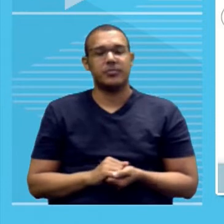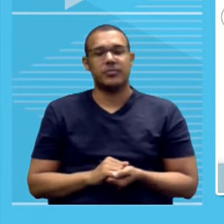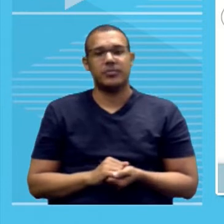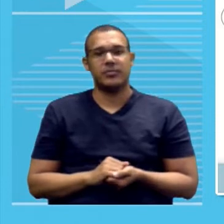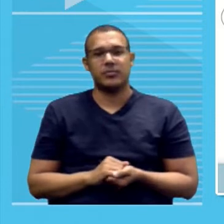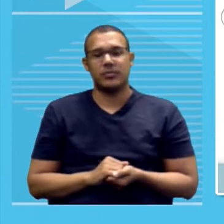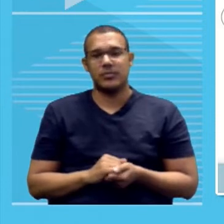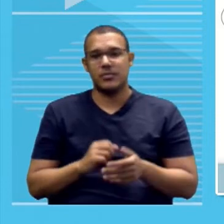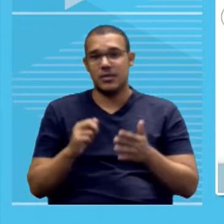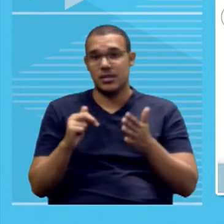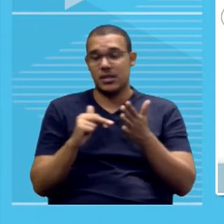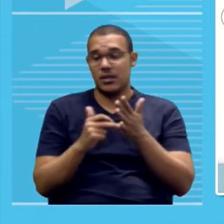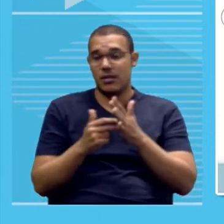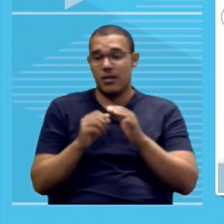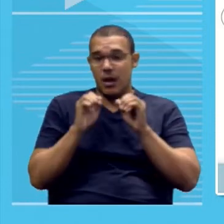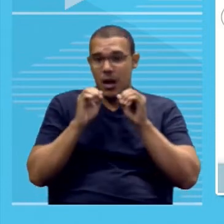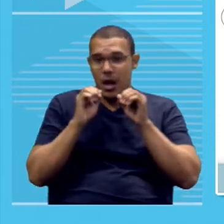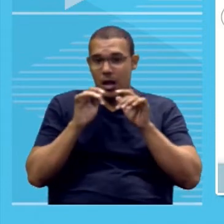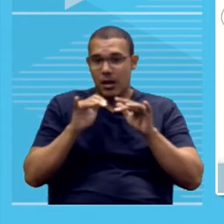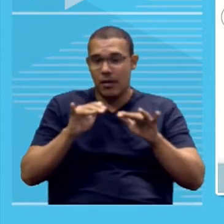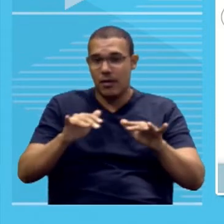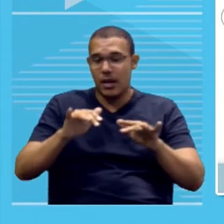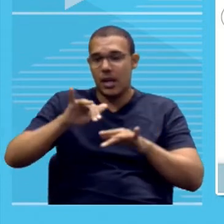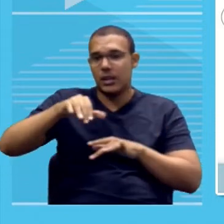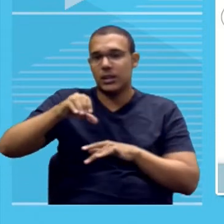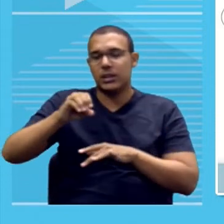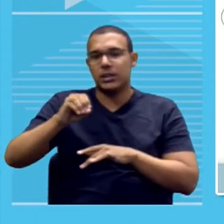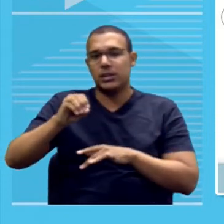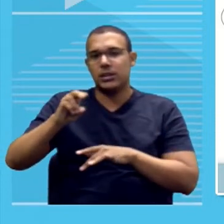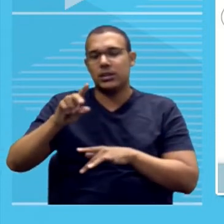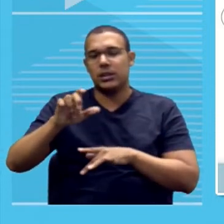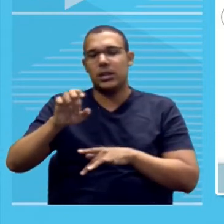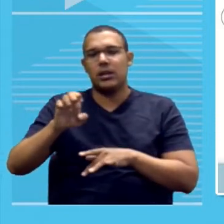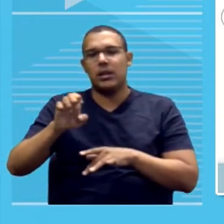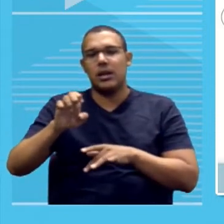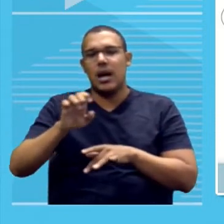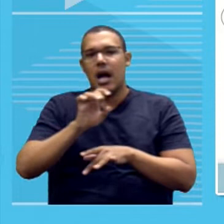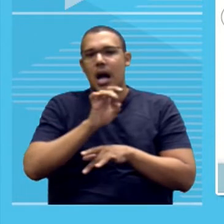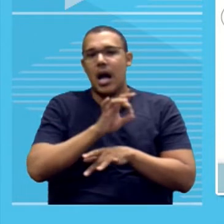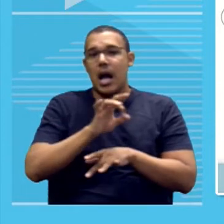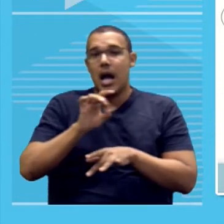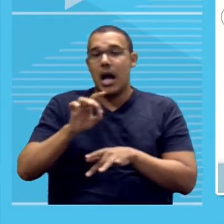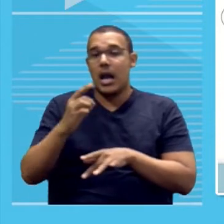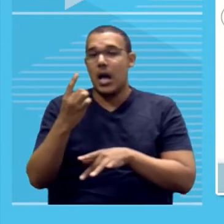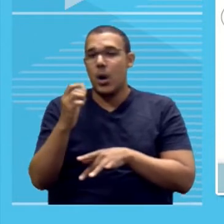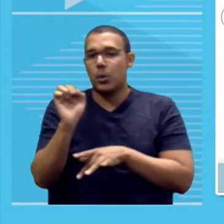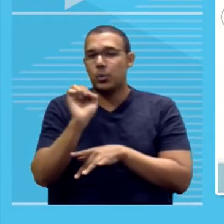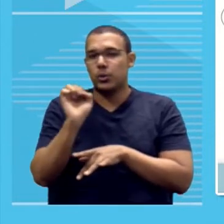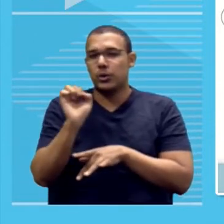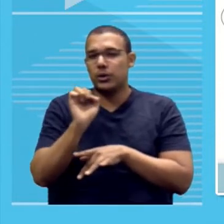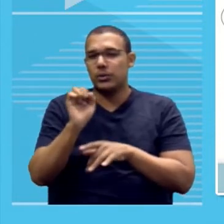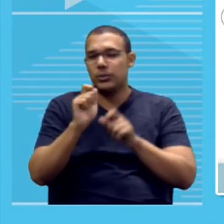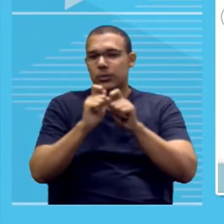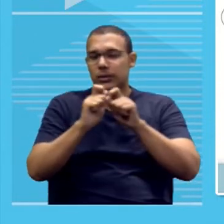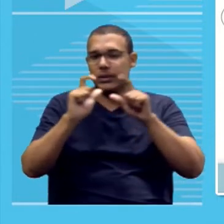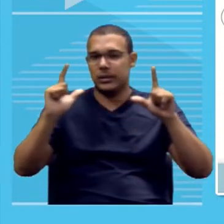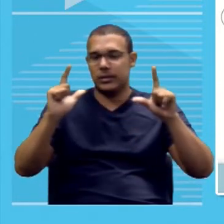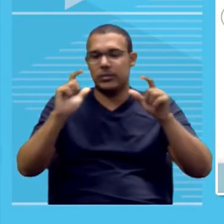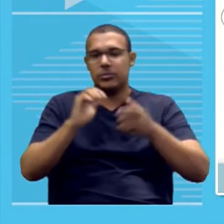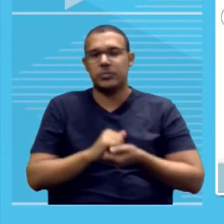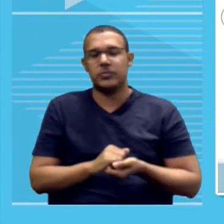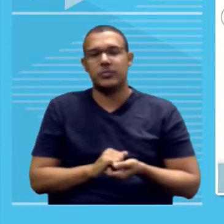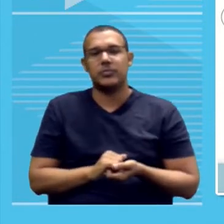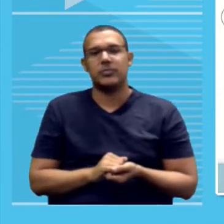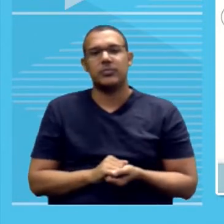Significa que eu libero 60 joules de energia a cada 1 segundo que eu fico ligado,